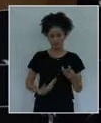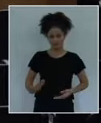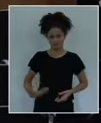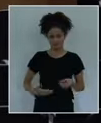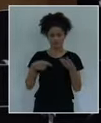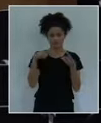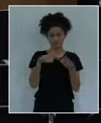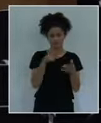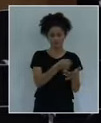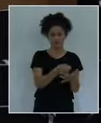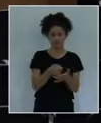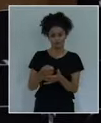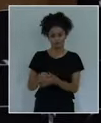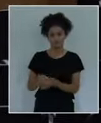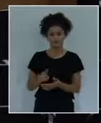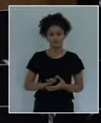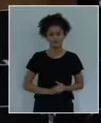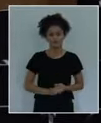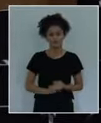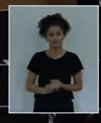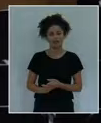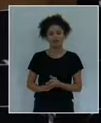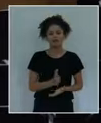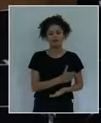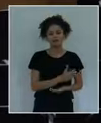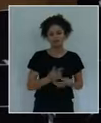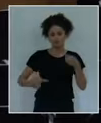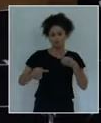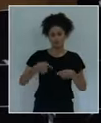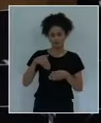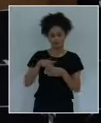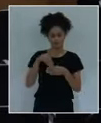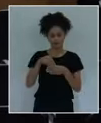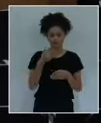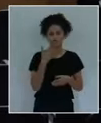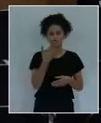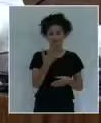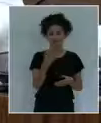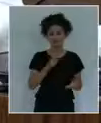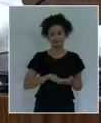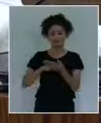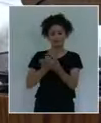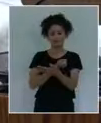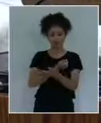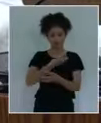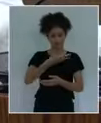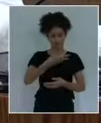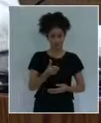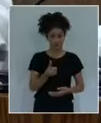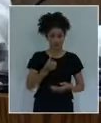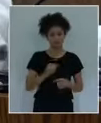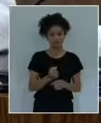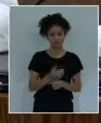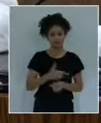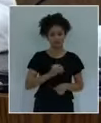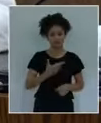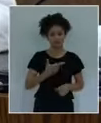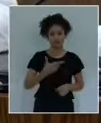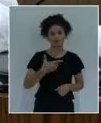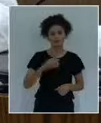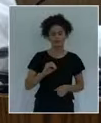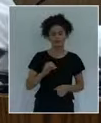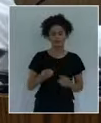e Orçamento Tomado de Contas. Passou-se a discussão e votação da indicação protocolada do número 36/2020, de autoria do vereador